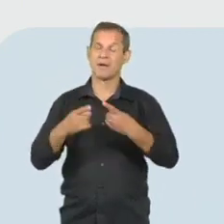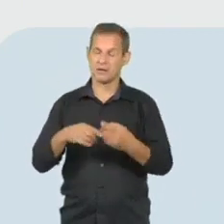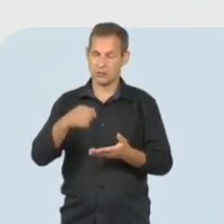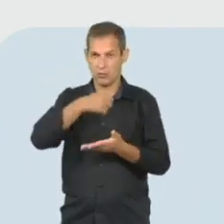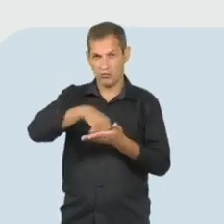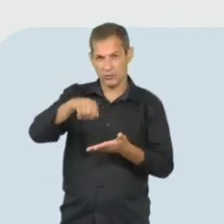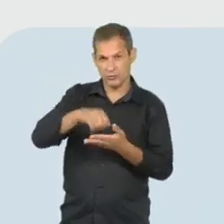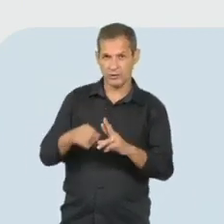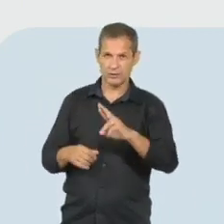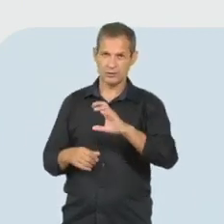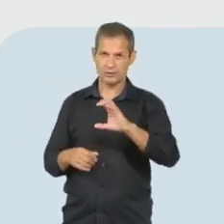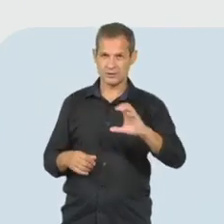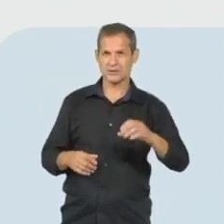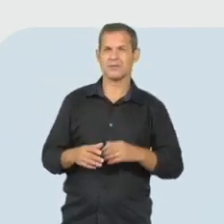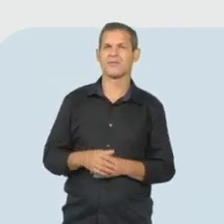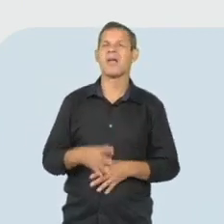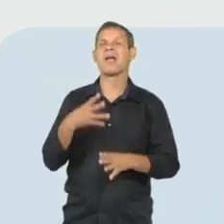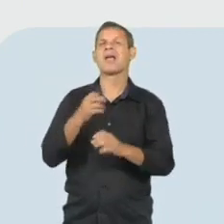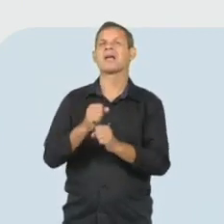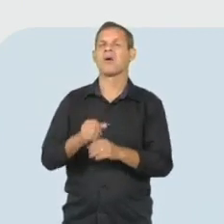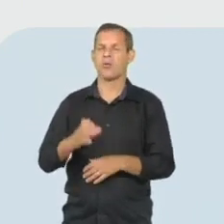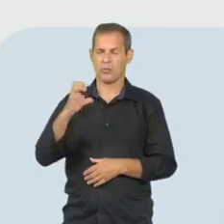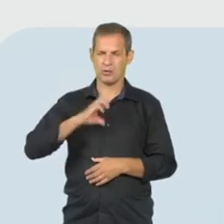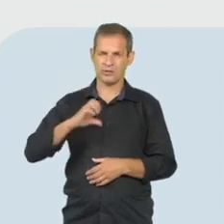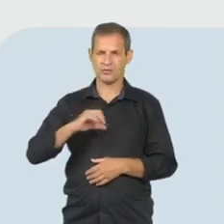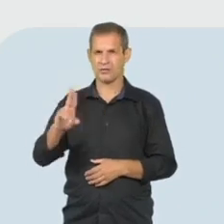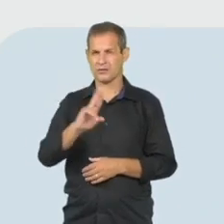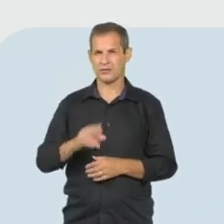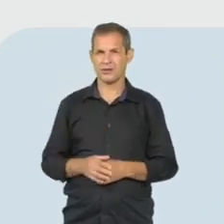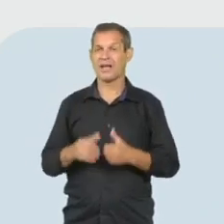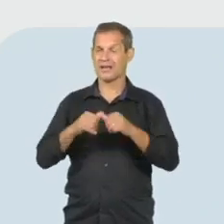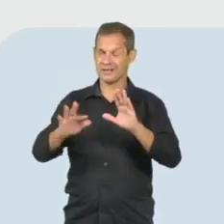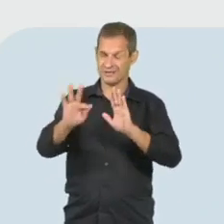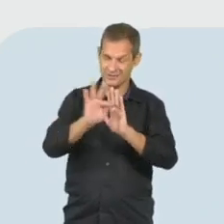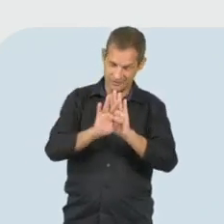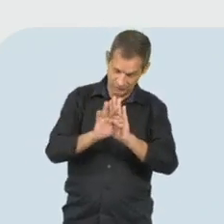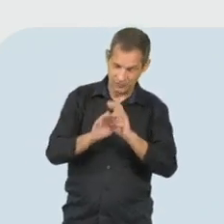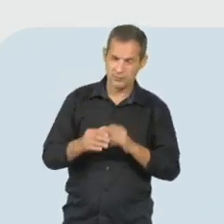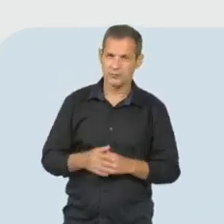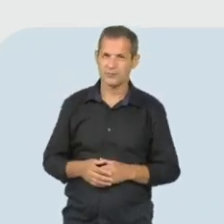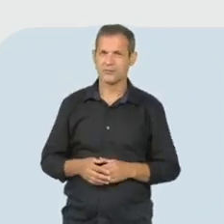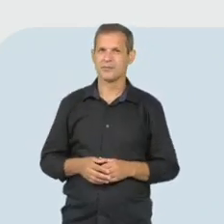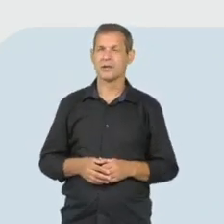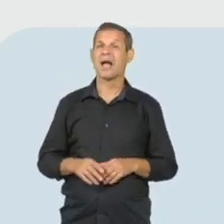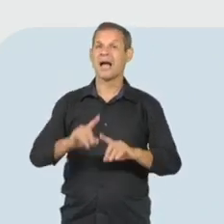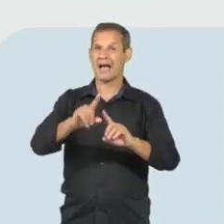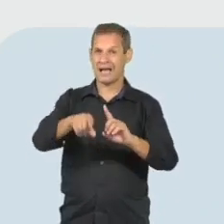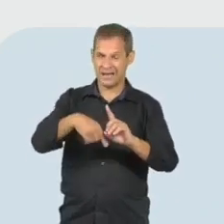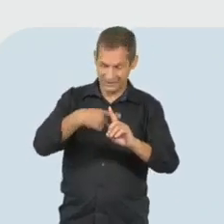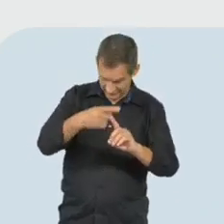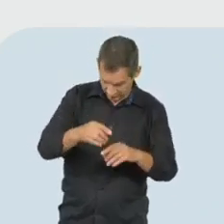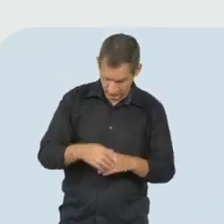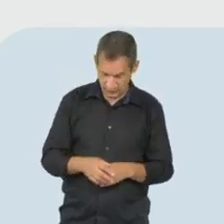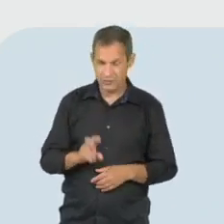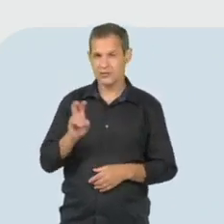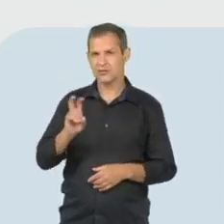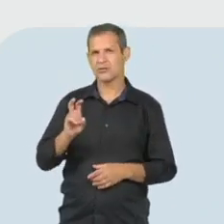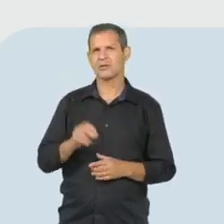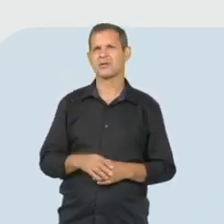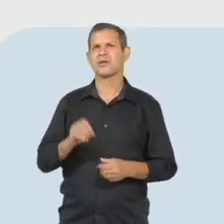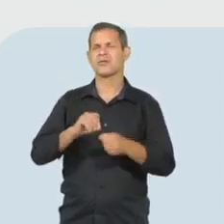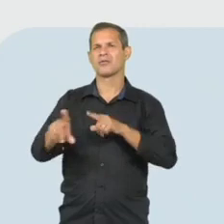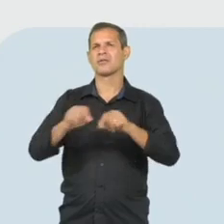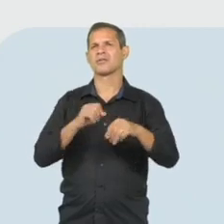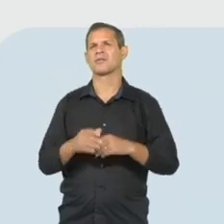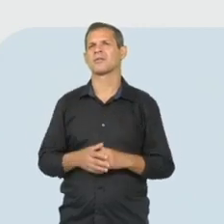escrever a região crítica, calcular a estatística utilizando essa fórmula, tá? E depois, quinto passo, tomar